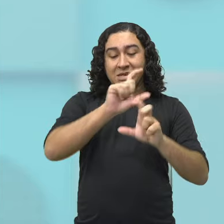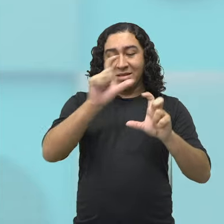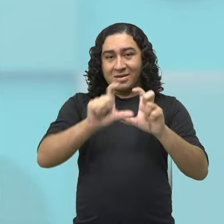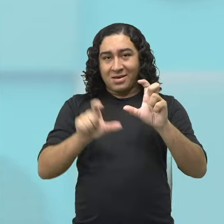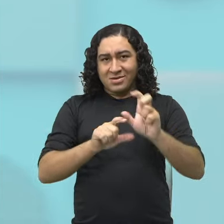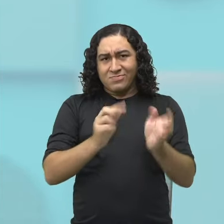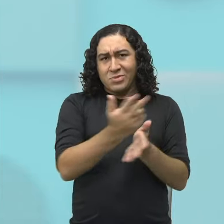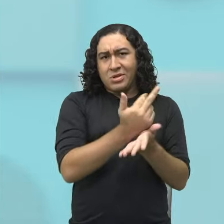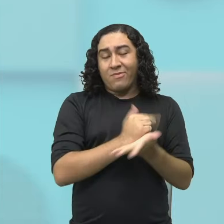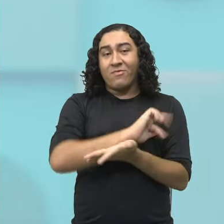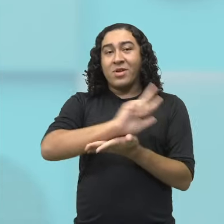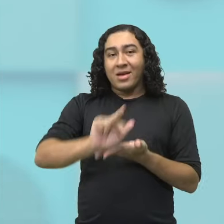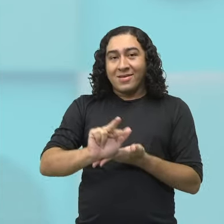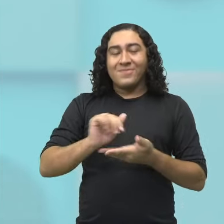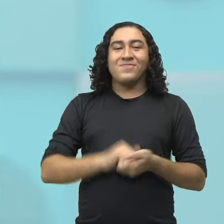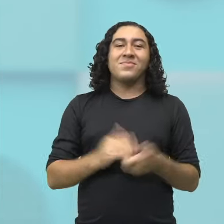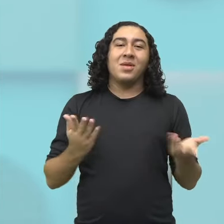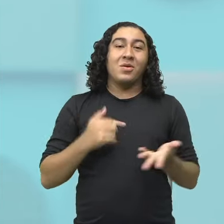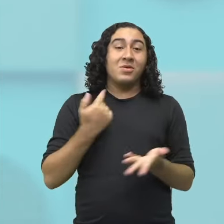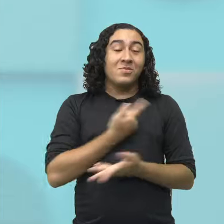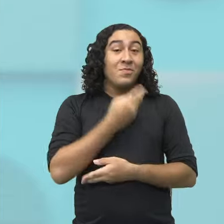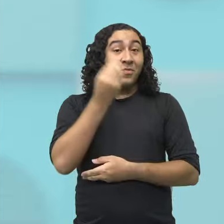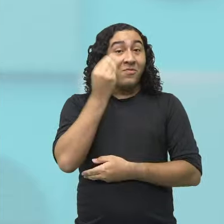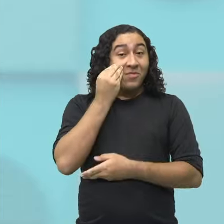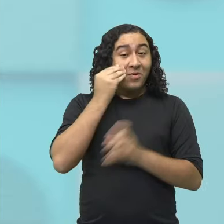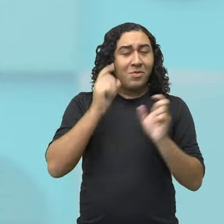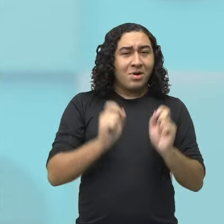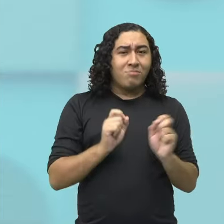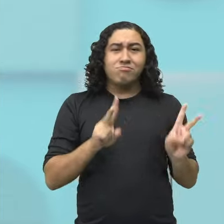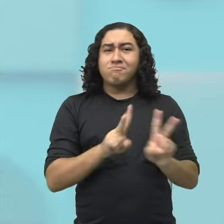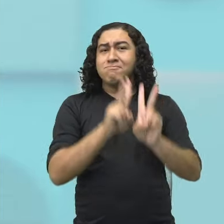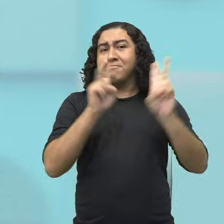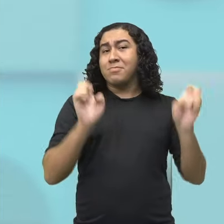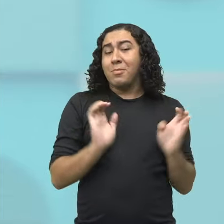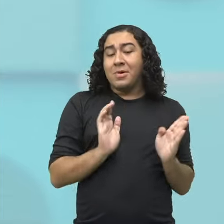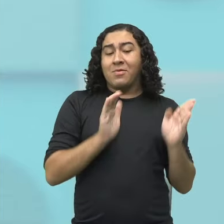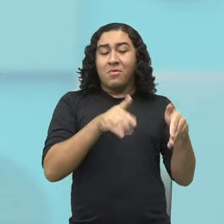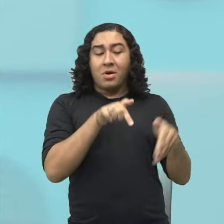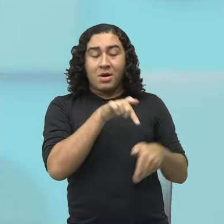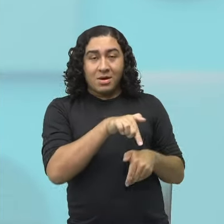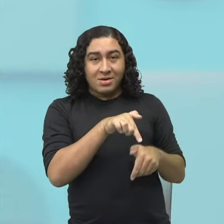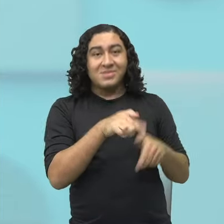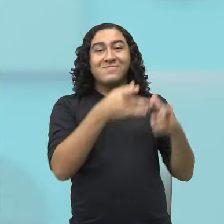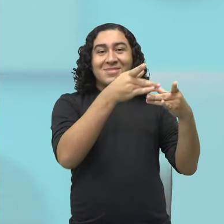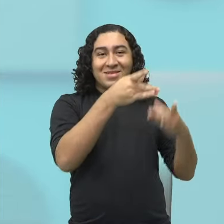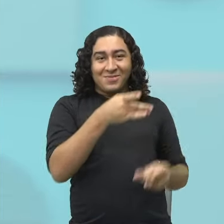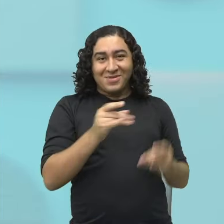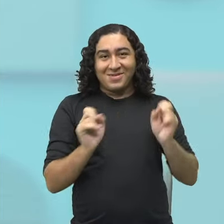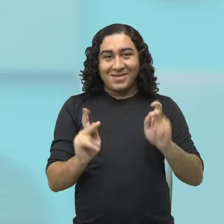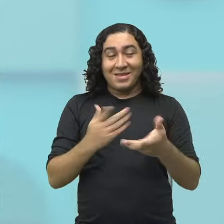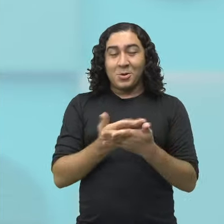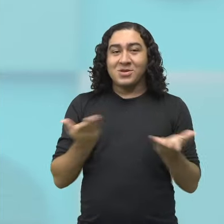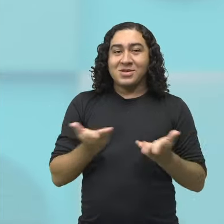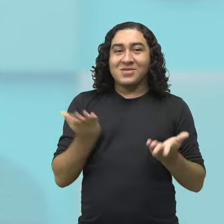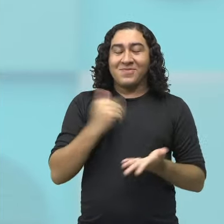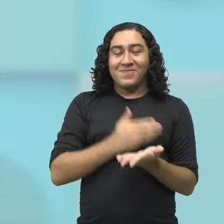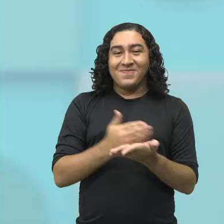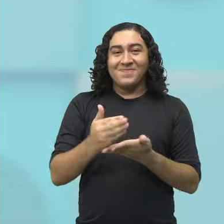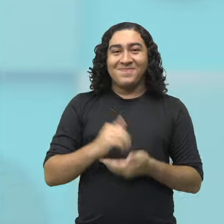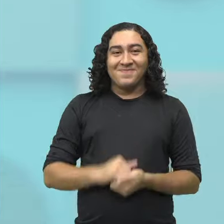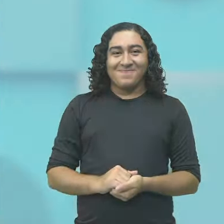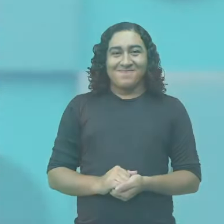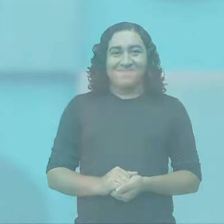HQs, ok? Nós vamos ver então aí algo bem específico sobre esse detalhamento na nossa aula de hoje. Vamos